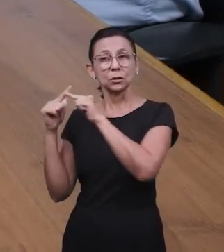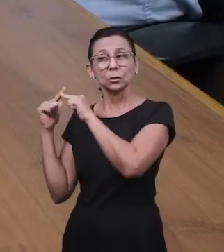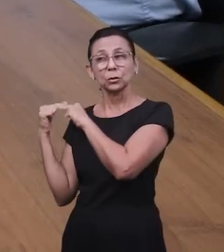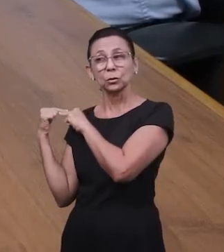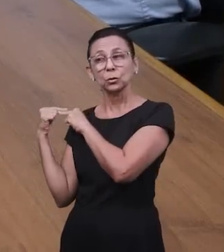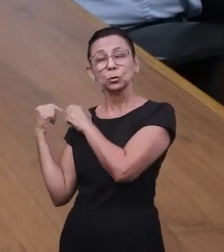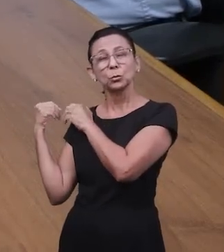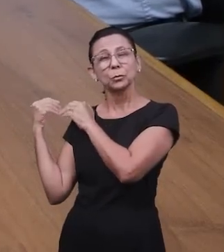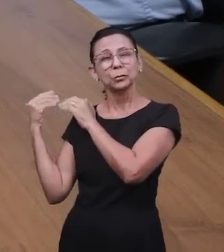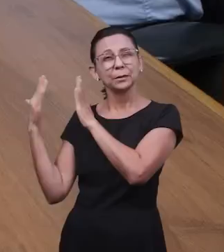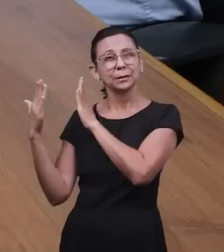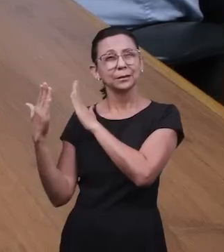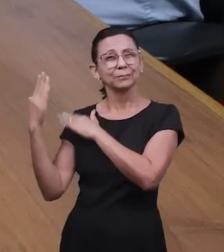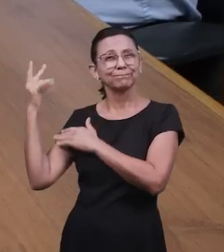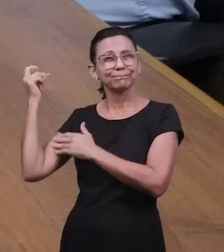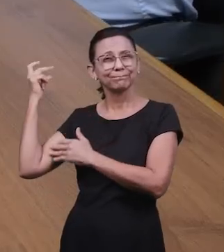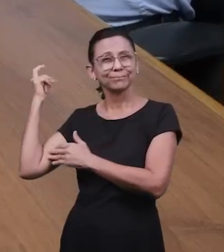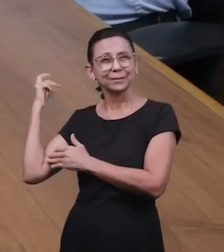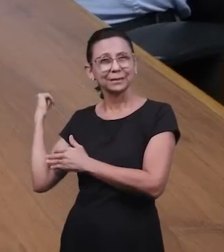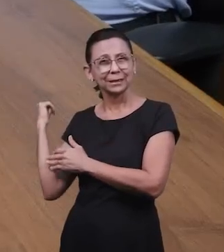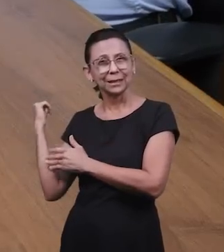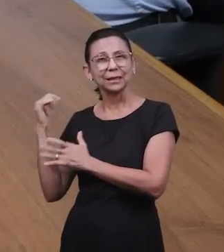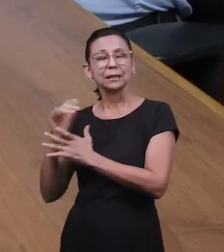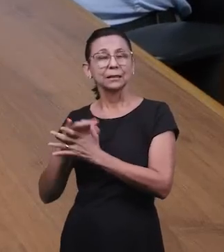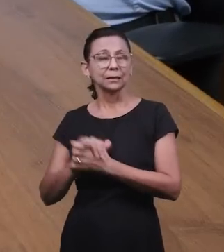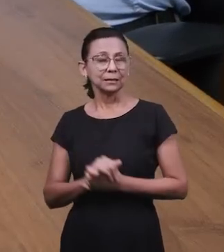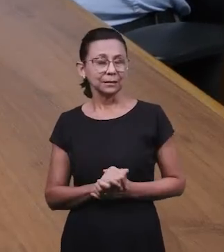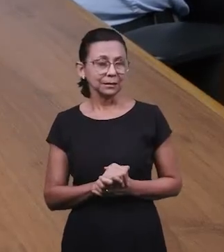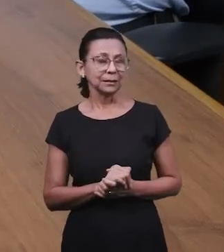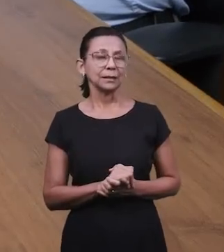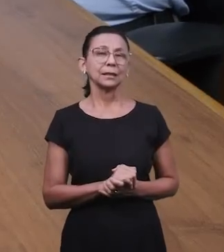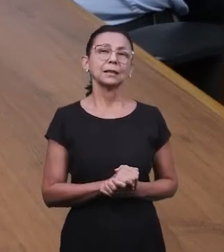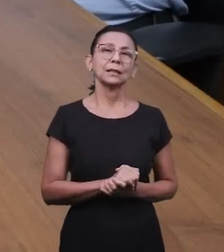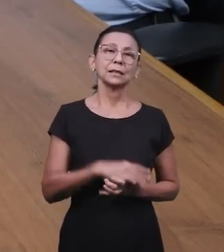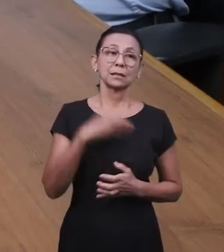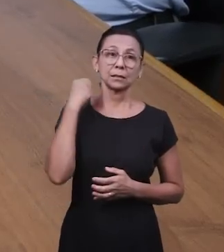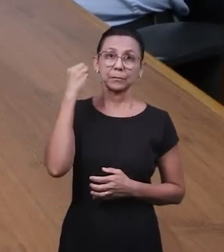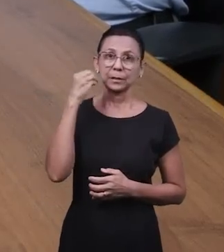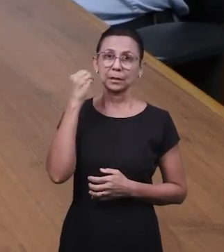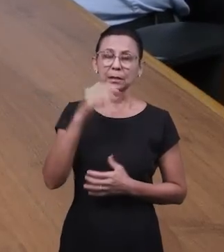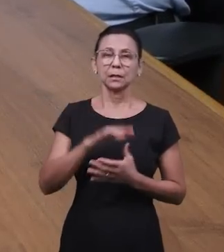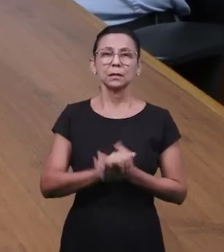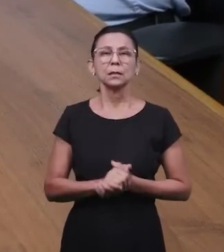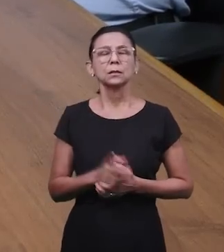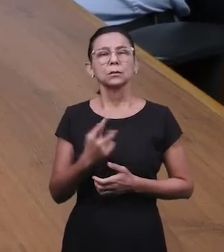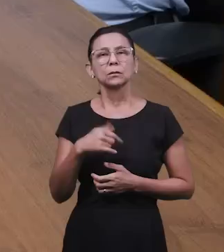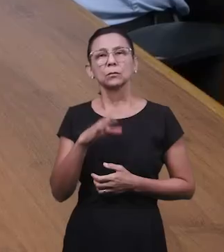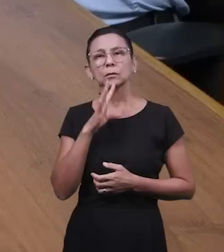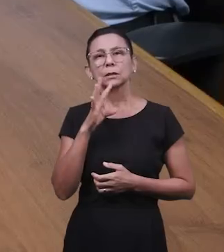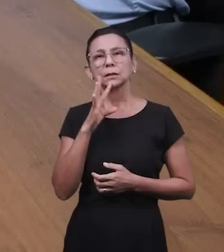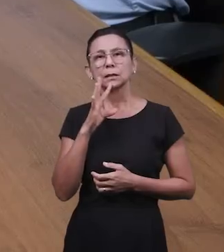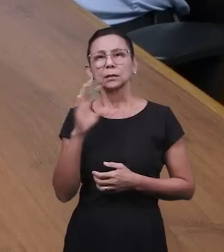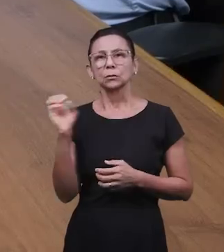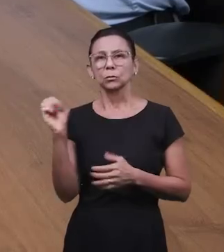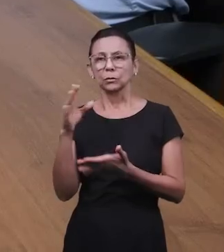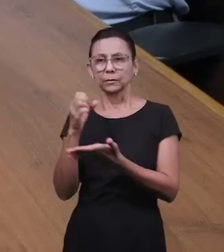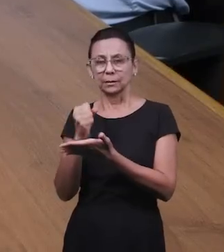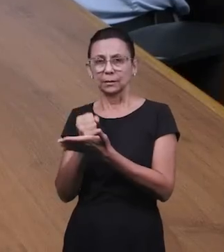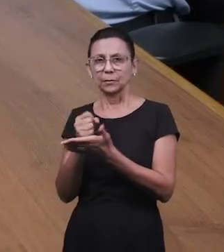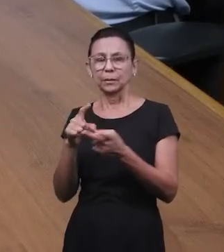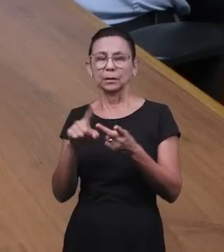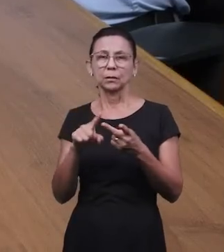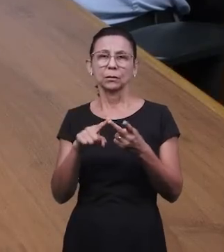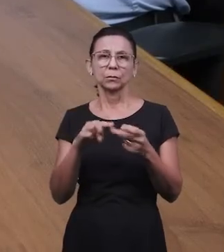seu início, né? Então, a gente conhece ali, considerando o Novo Testamento, o ministério de Jesus, os 3